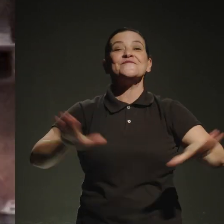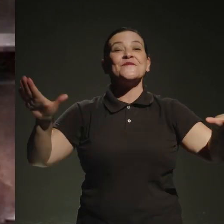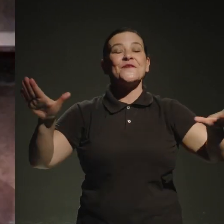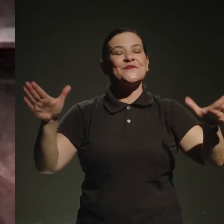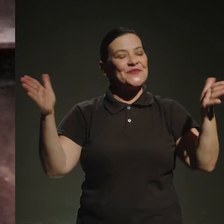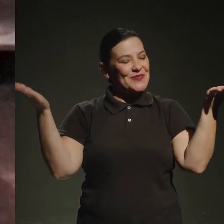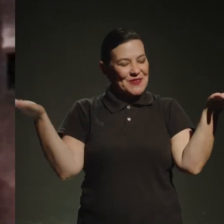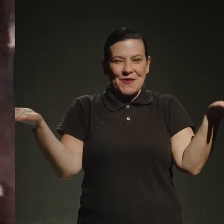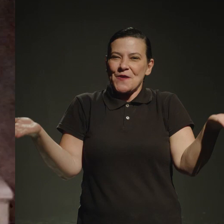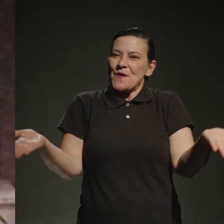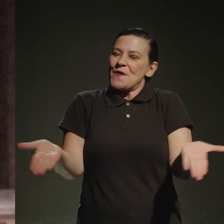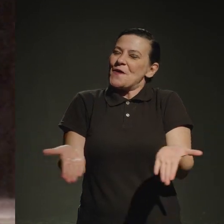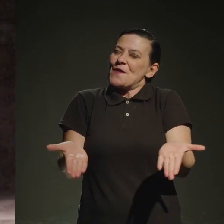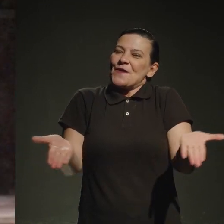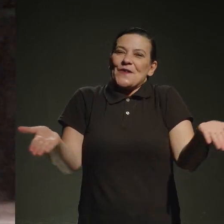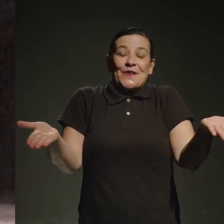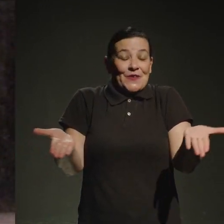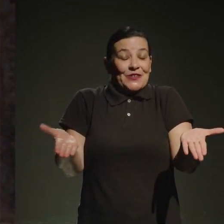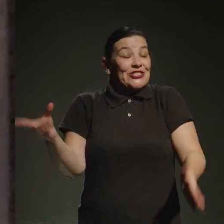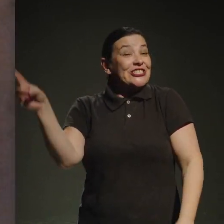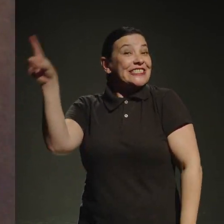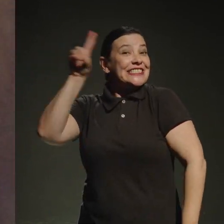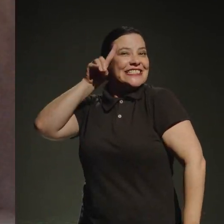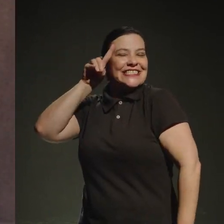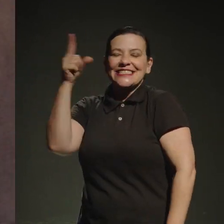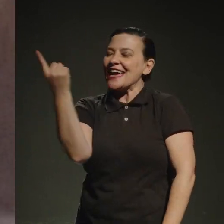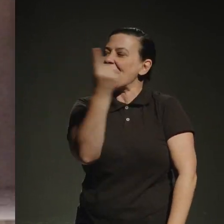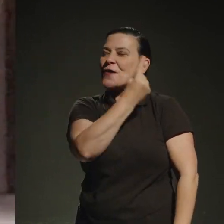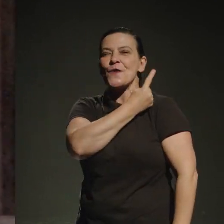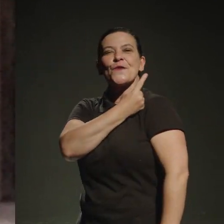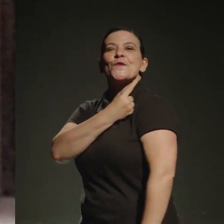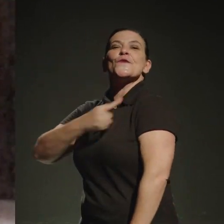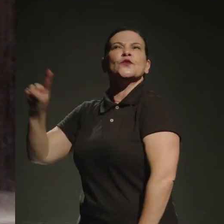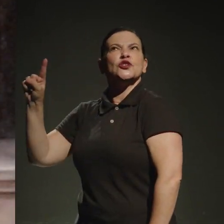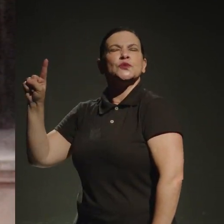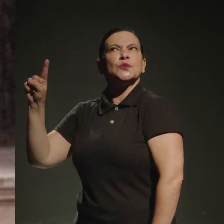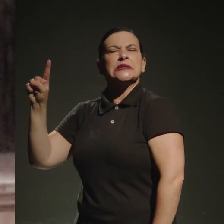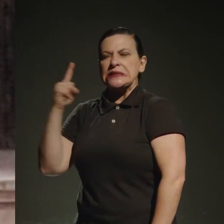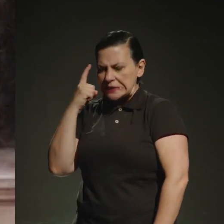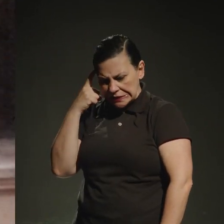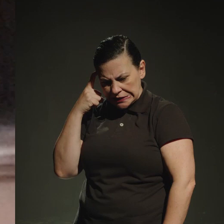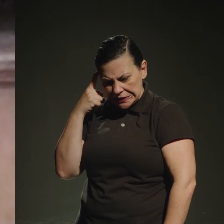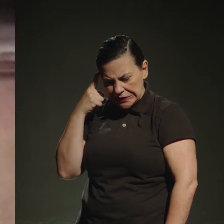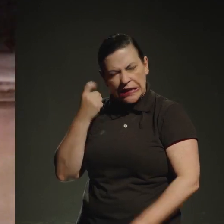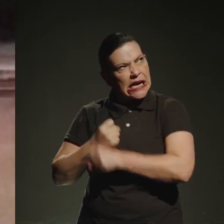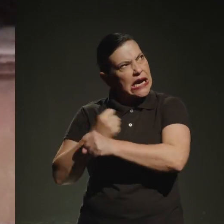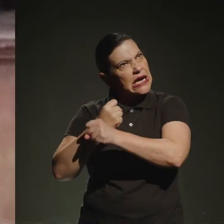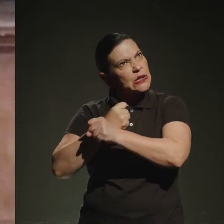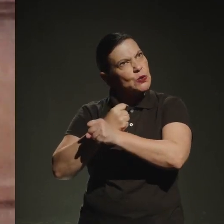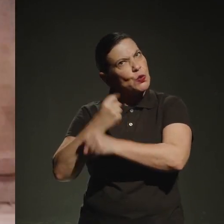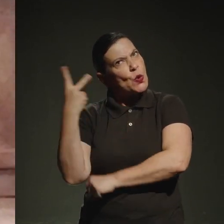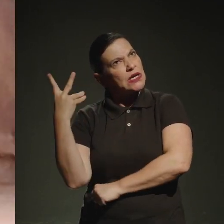Enfim, só. Longe de toda essa loucura, livre desse pesadelo que parecia